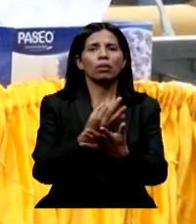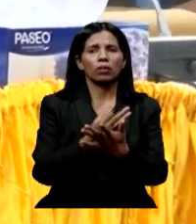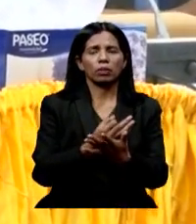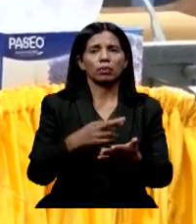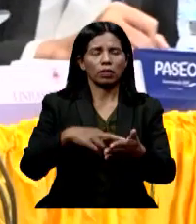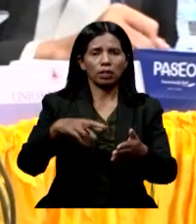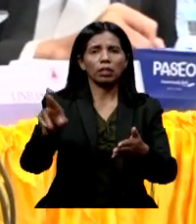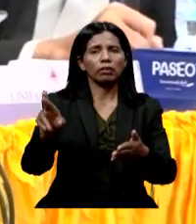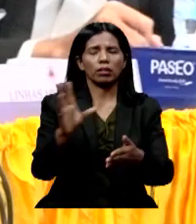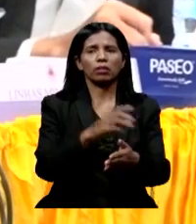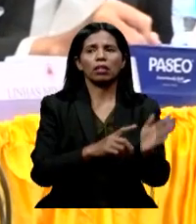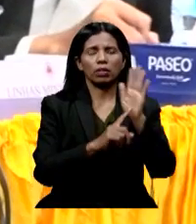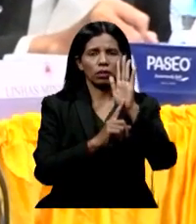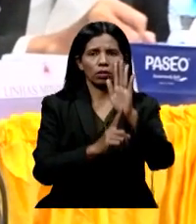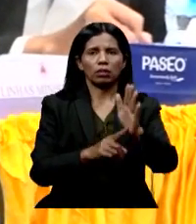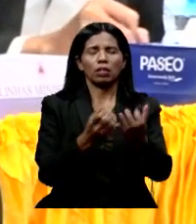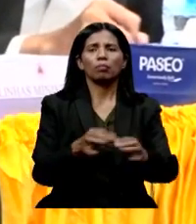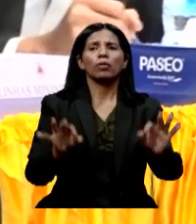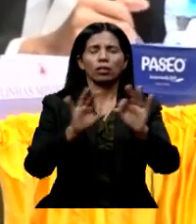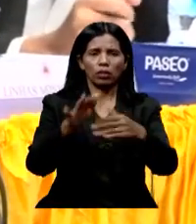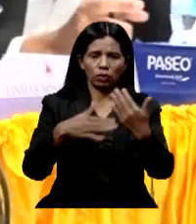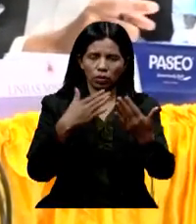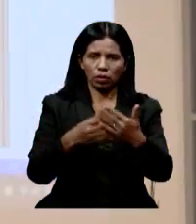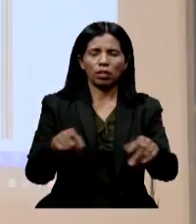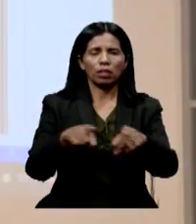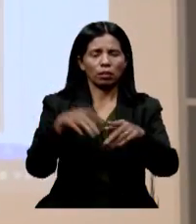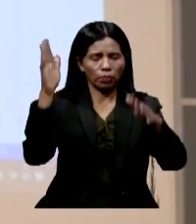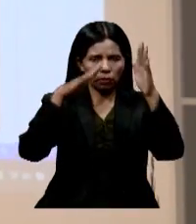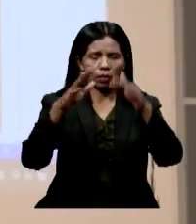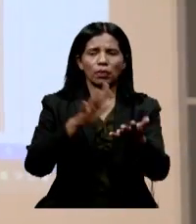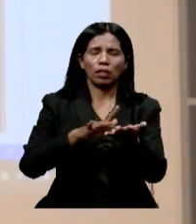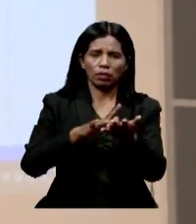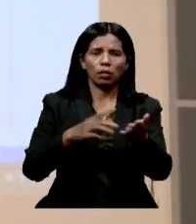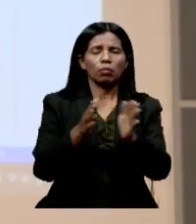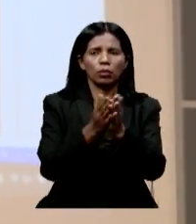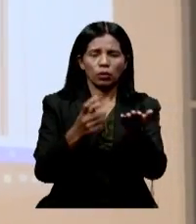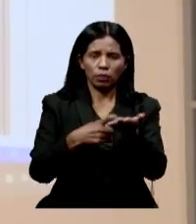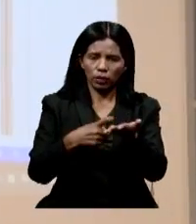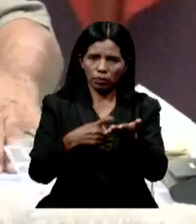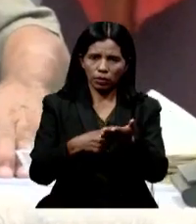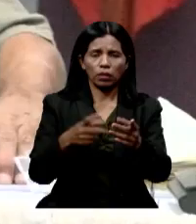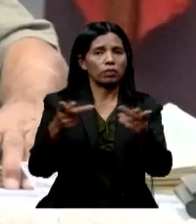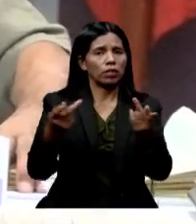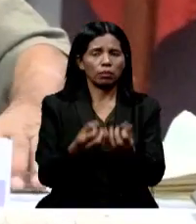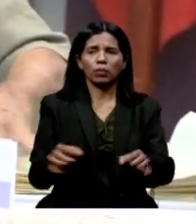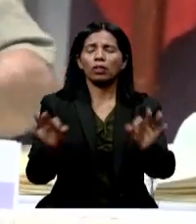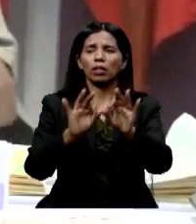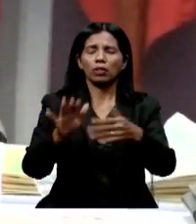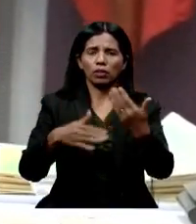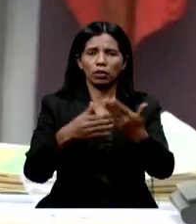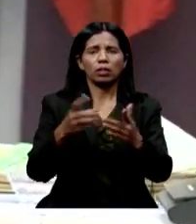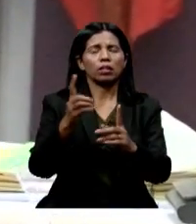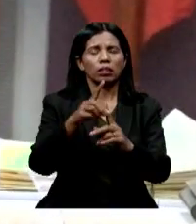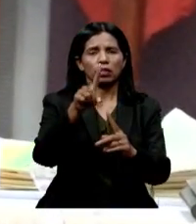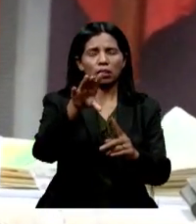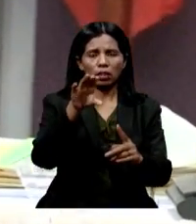ne se responde ba assunto prioridade sira ha nesse problema e moru passaporte no ba are importante sira e loron atus ida ro